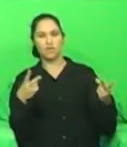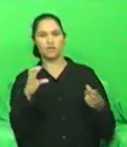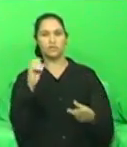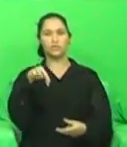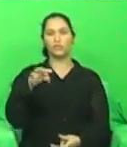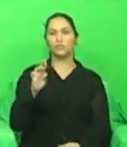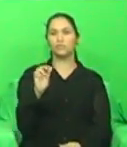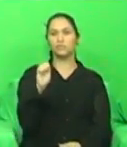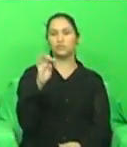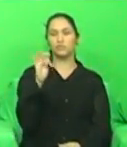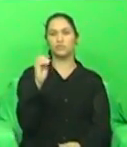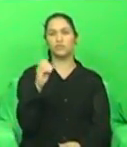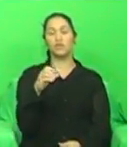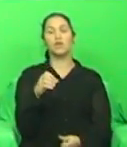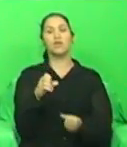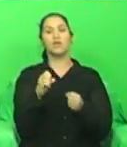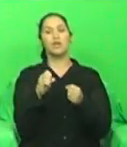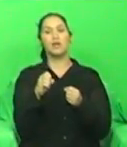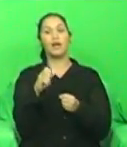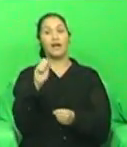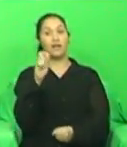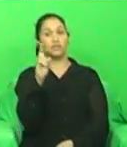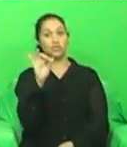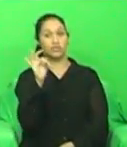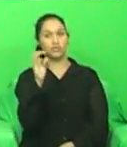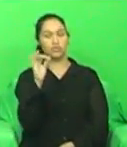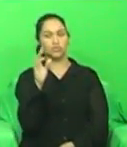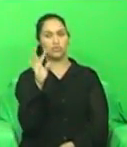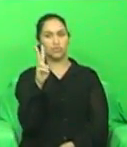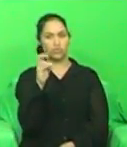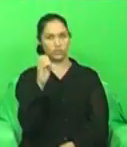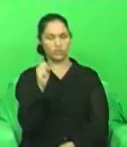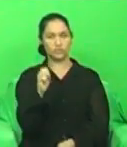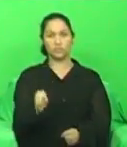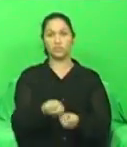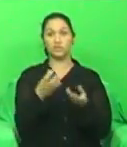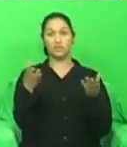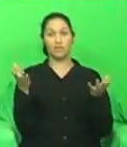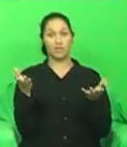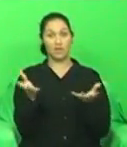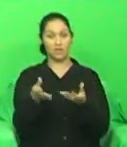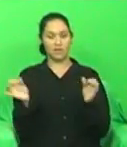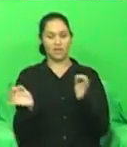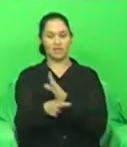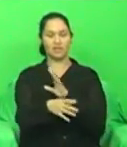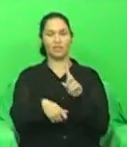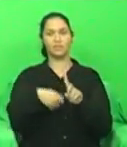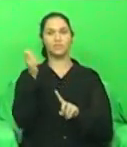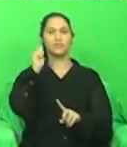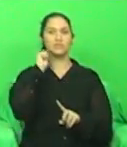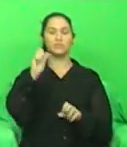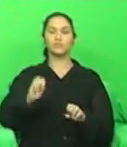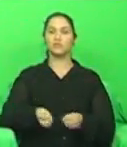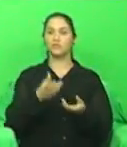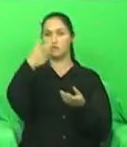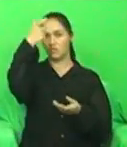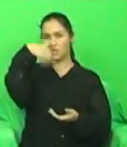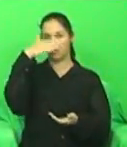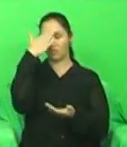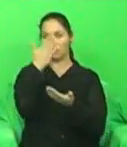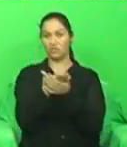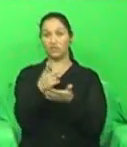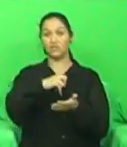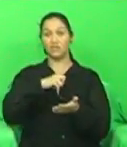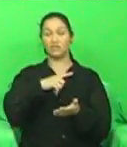aditivos certo e ele termina agora em abril portanto é com certeza vai ter que haver vereador um novo uma nova licitação